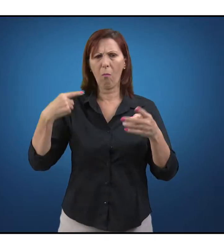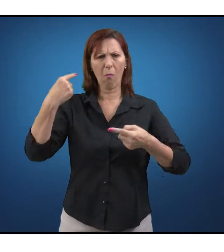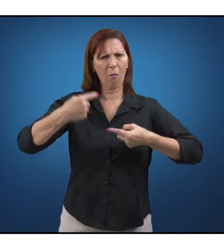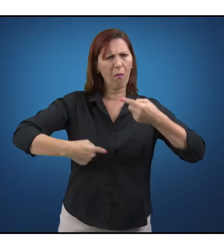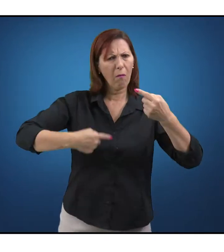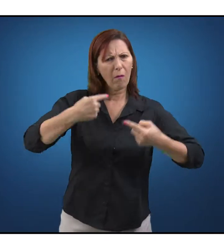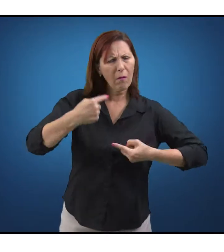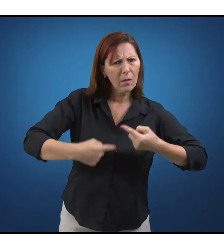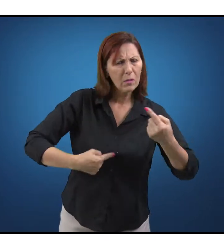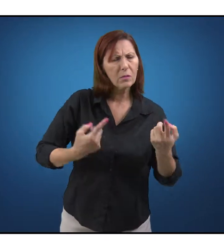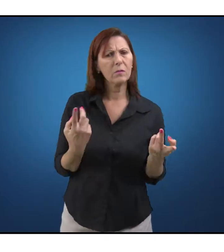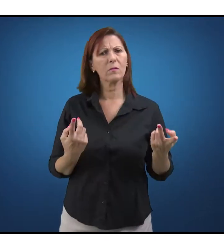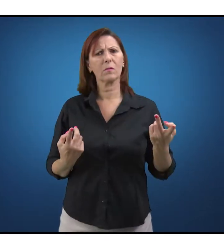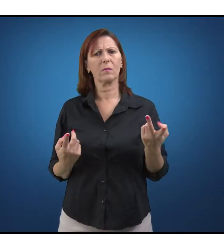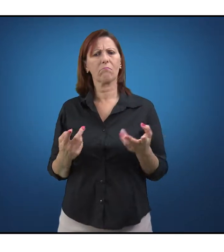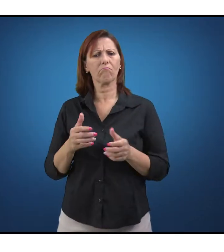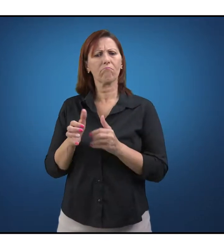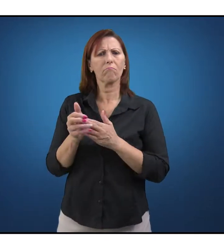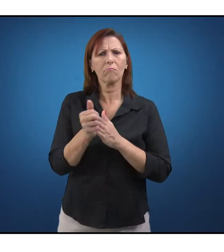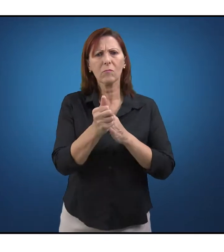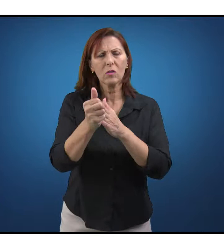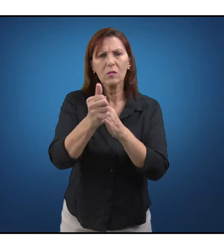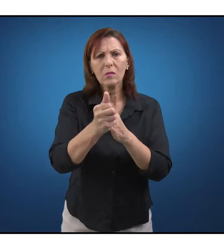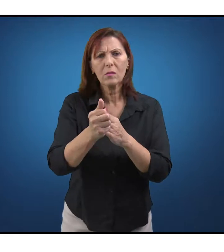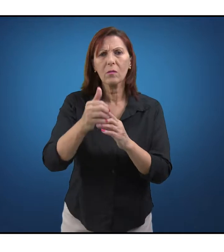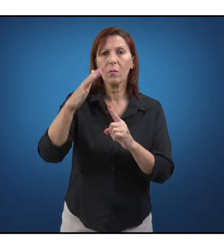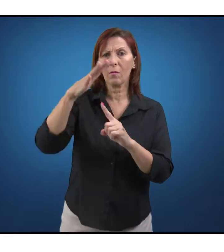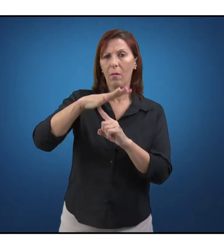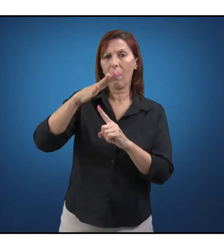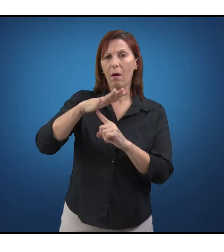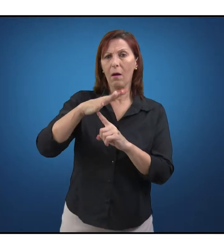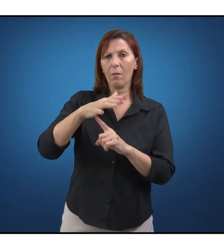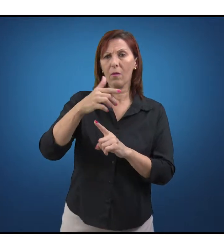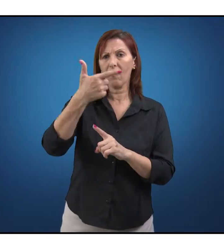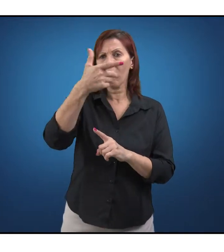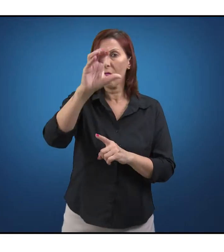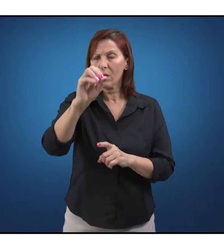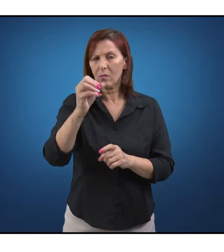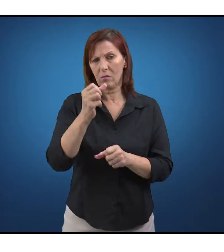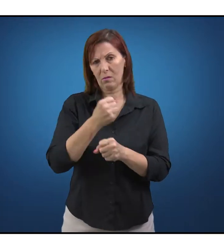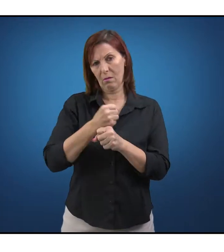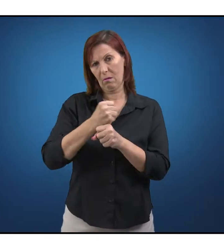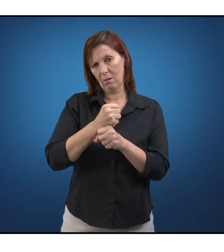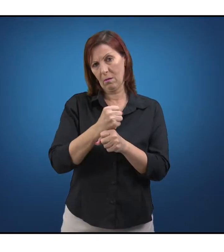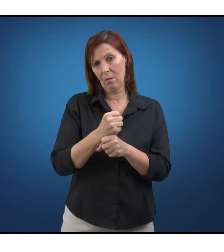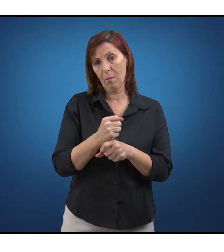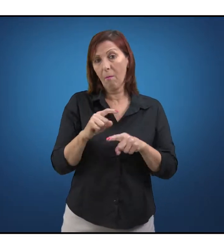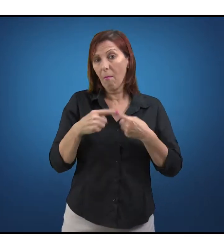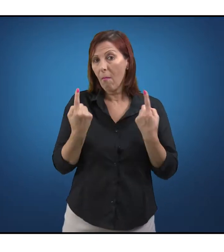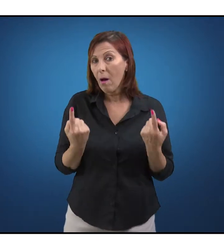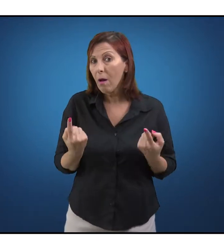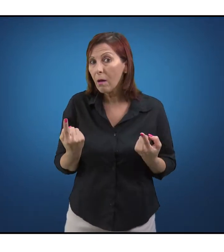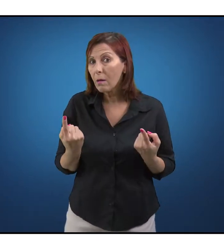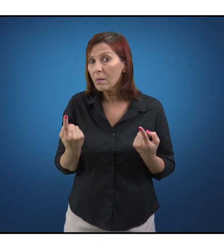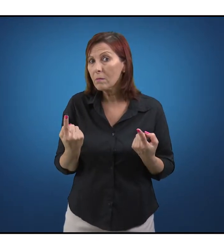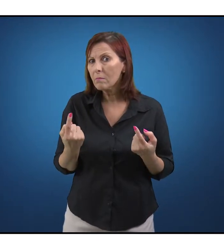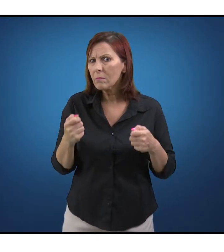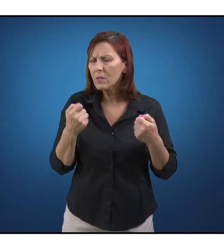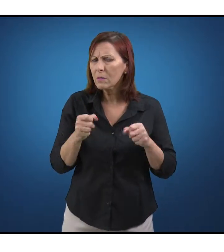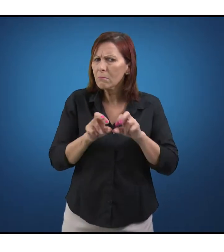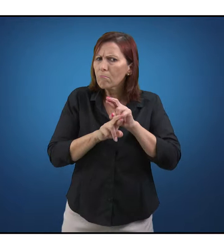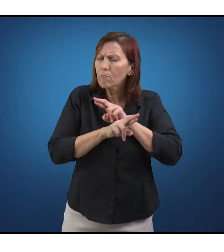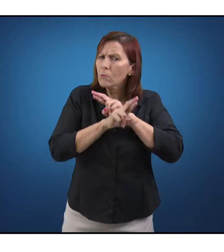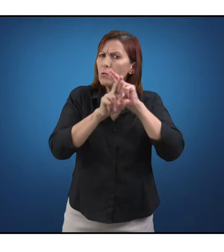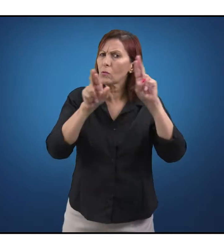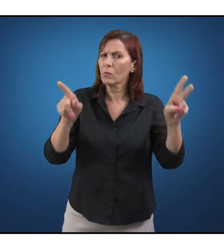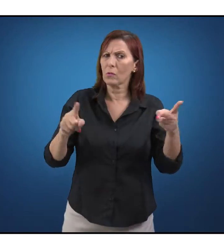políticos, eles conduziram o Paraná por 20 anos. Porém, nós temos que diferenciar